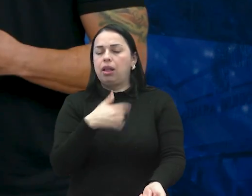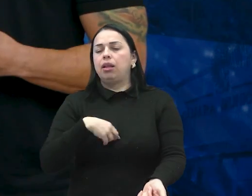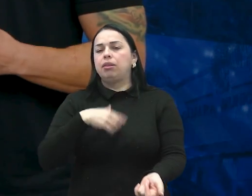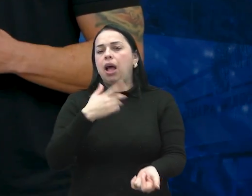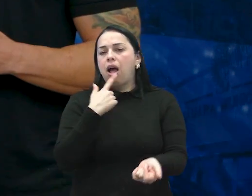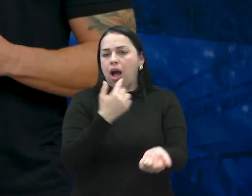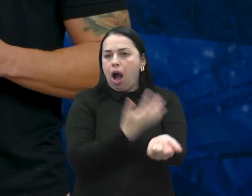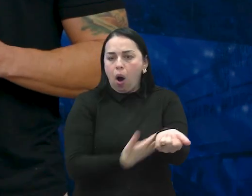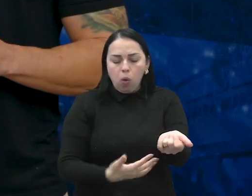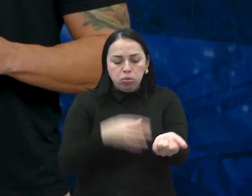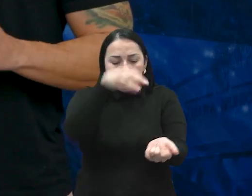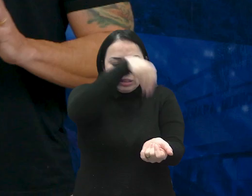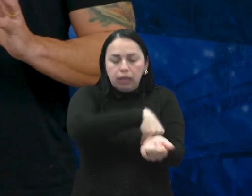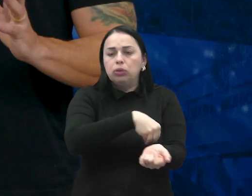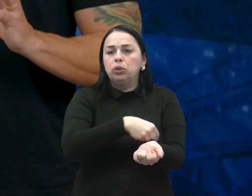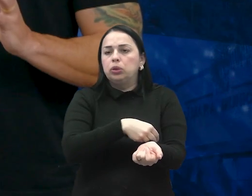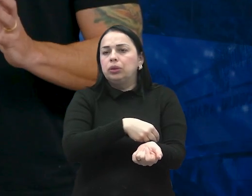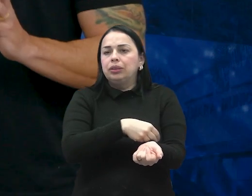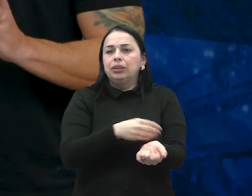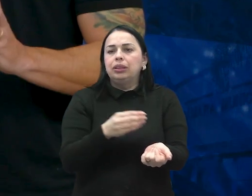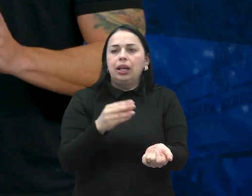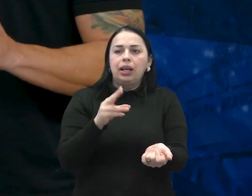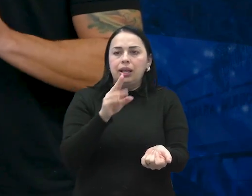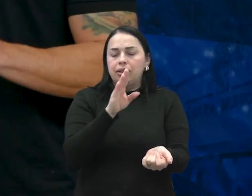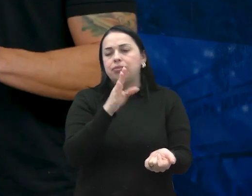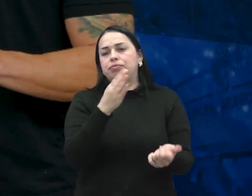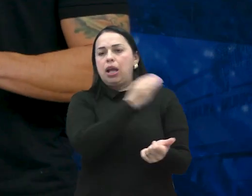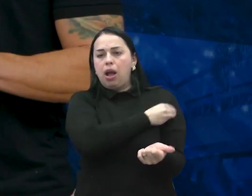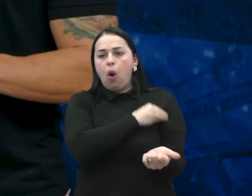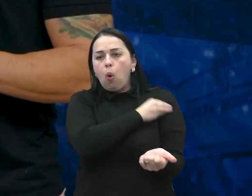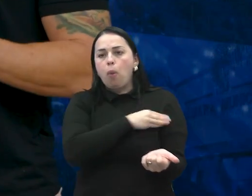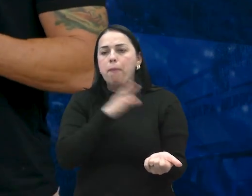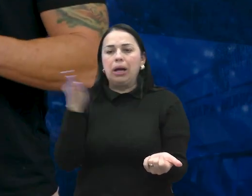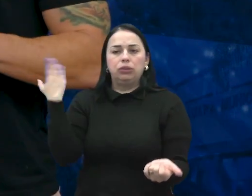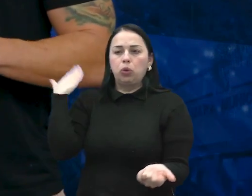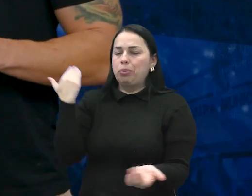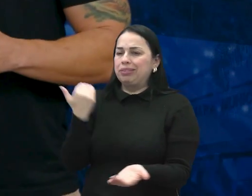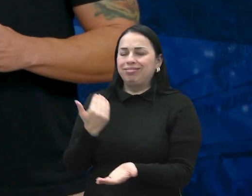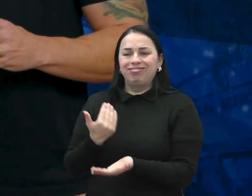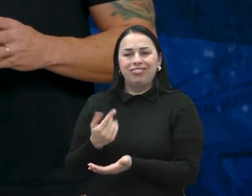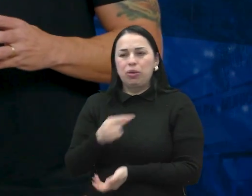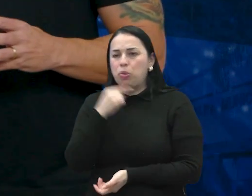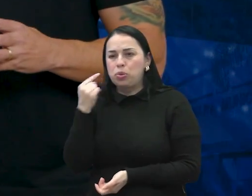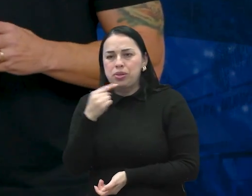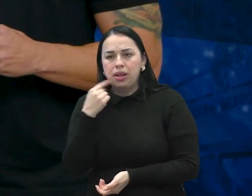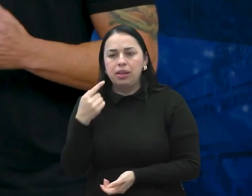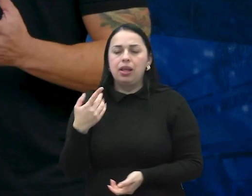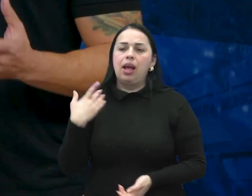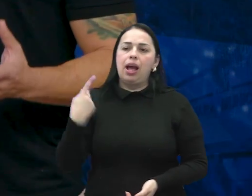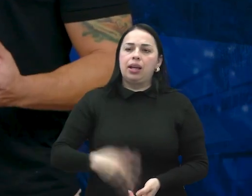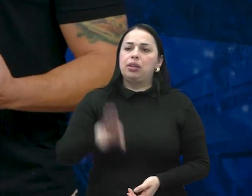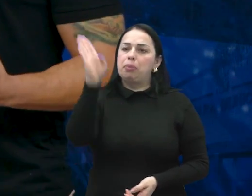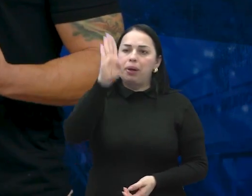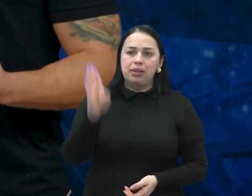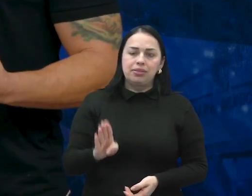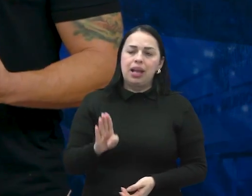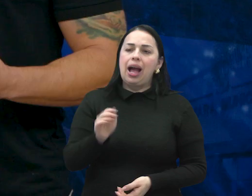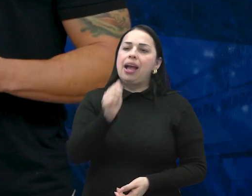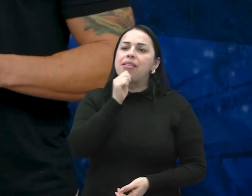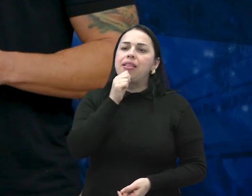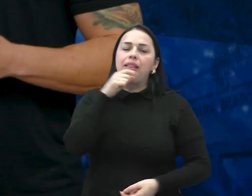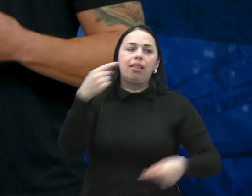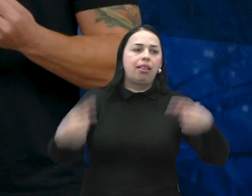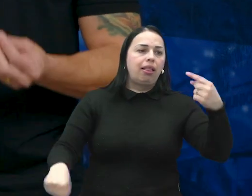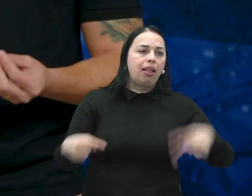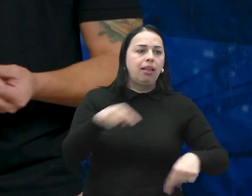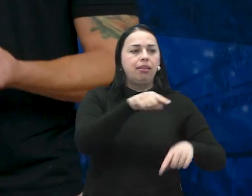sangue enquanto você dirige, e lá naquele começo de história não deu muito certo. Por quê? O Brasil ainda é um país que se discute muito a aplicação das leis,